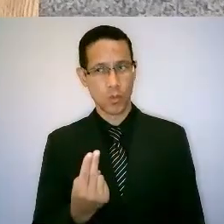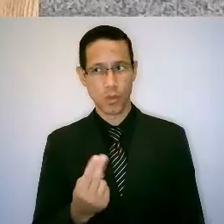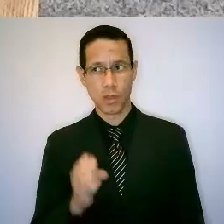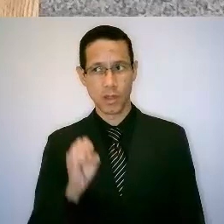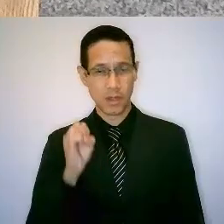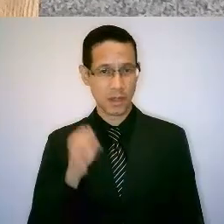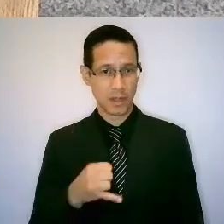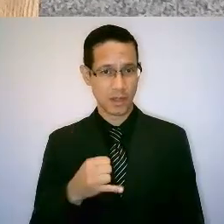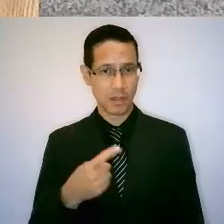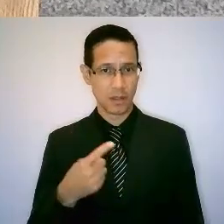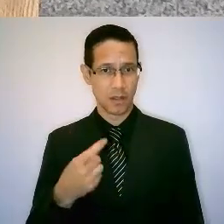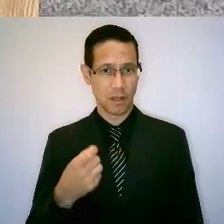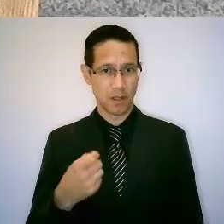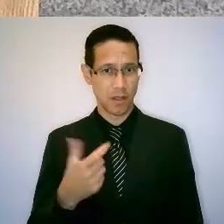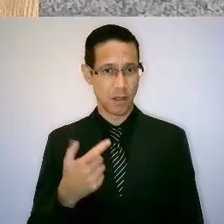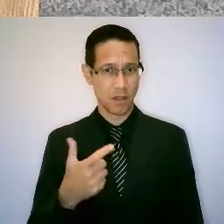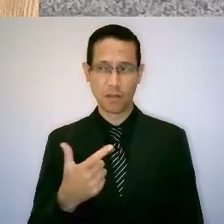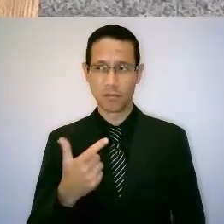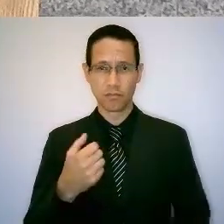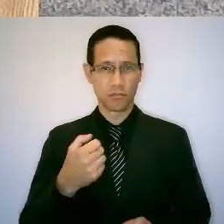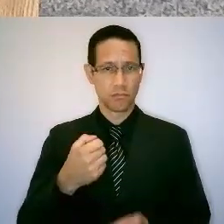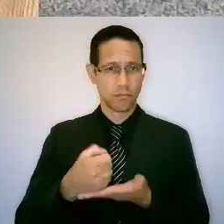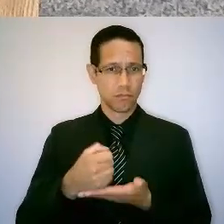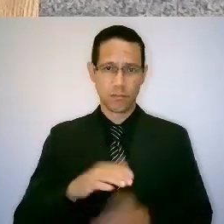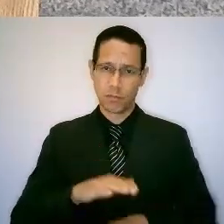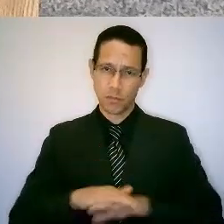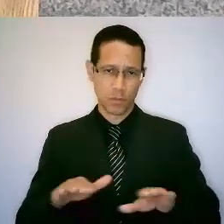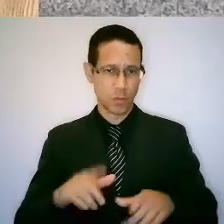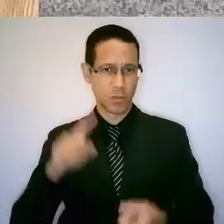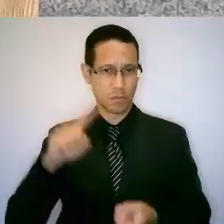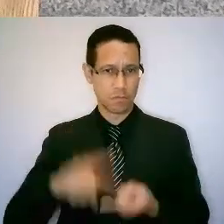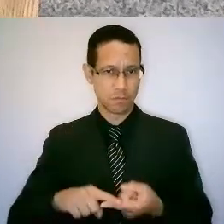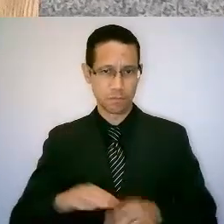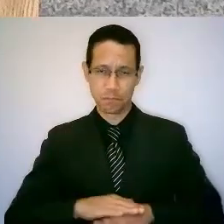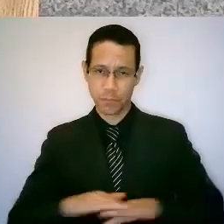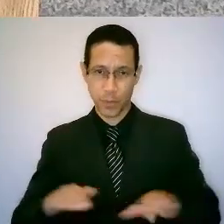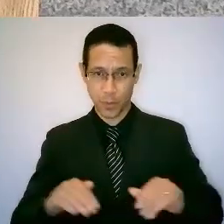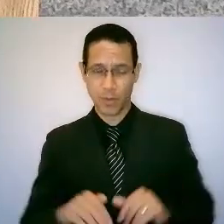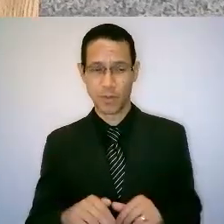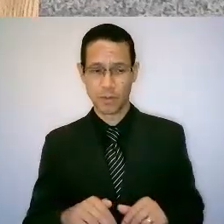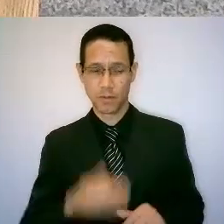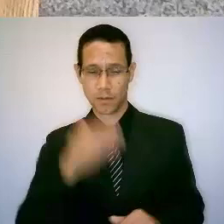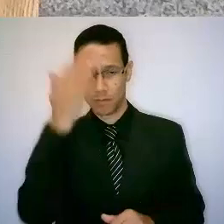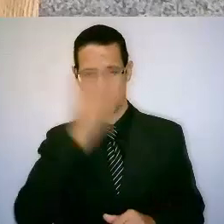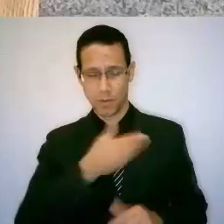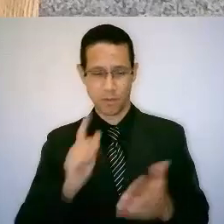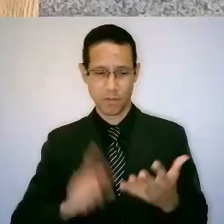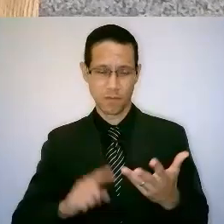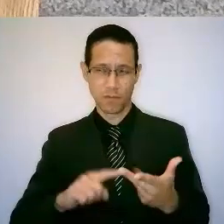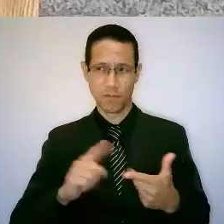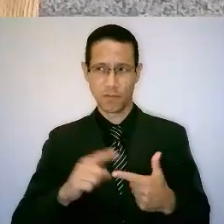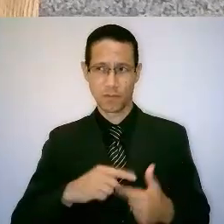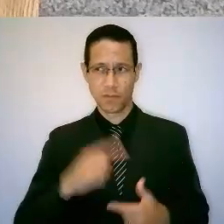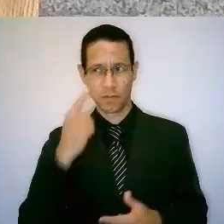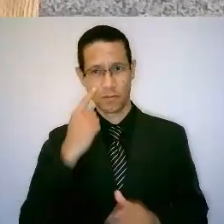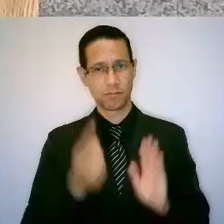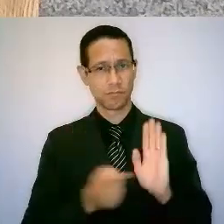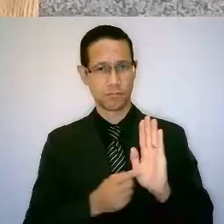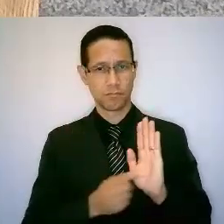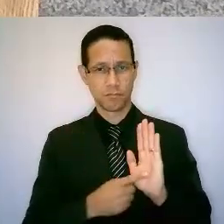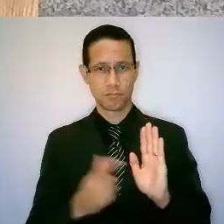fracionado não existia mais munição Essas são as possibilidades que as provas apontam Nada